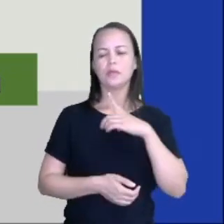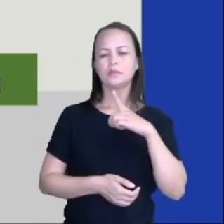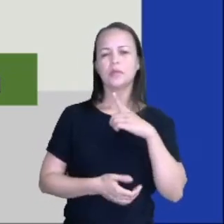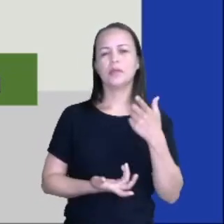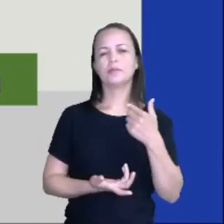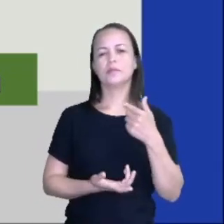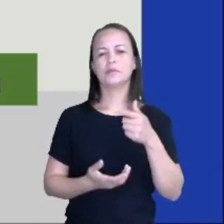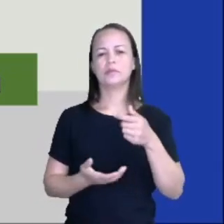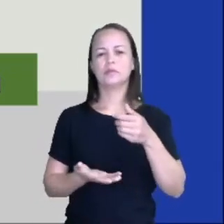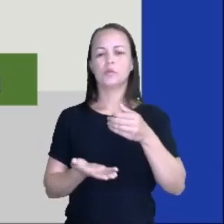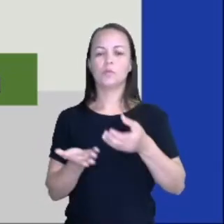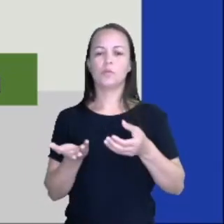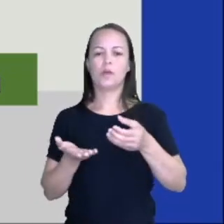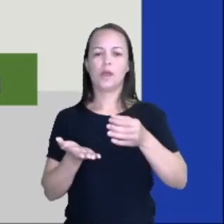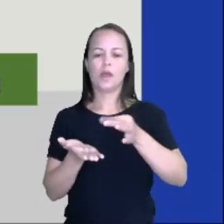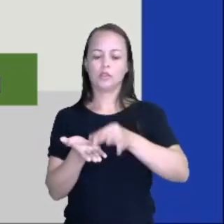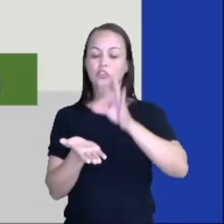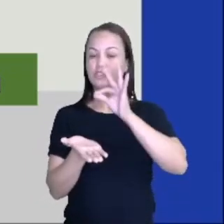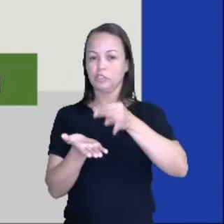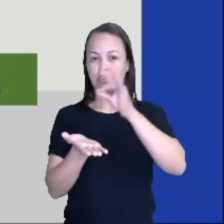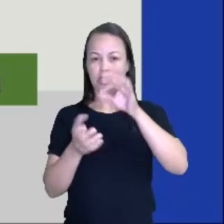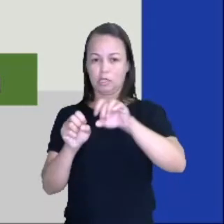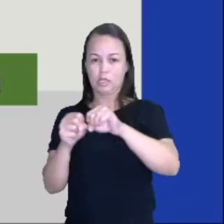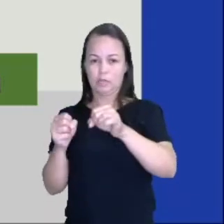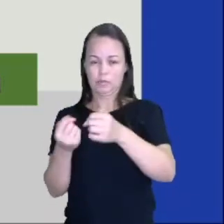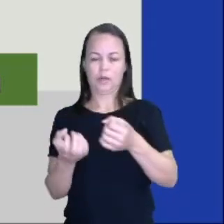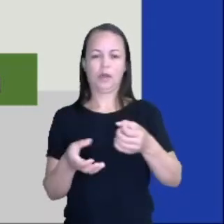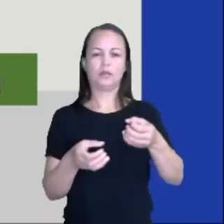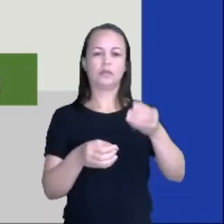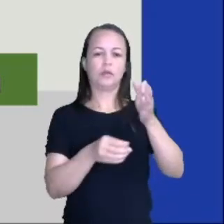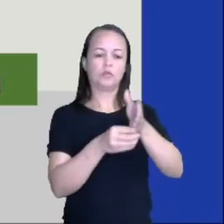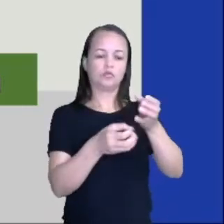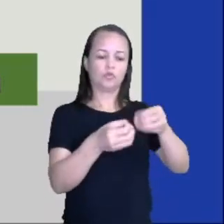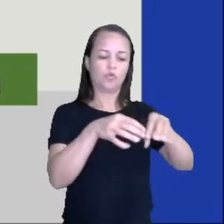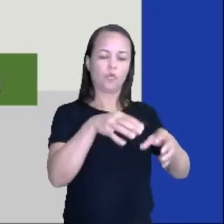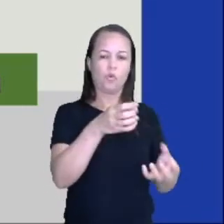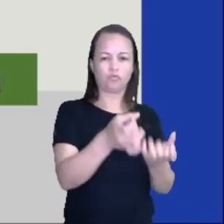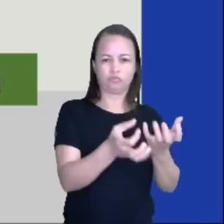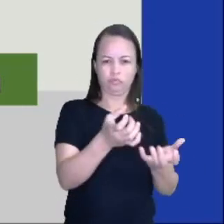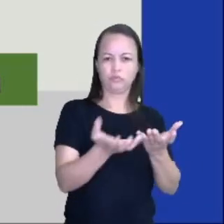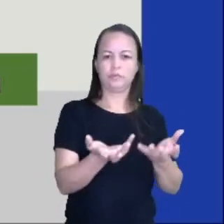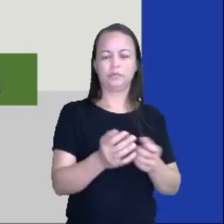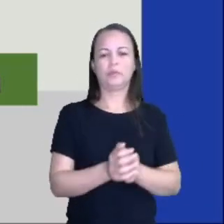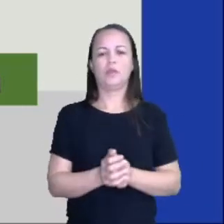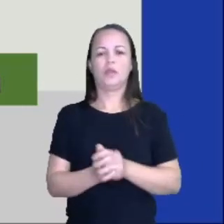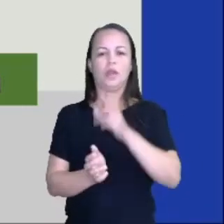uma xícara quebrada, temos um ovo cozido, um picolé de